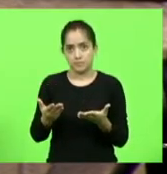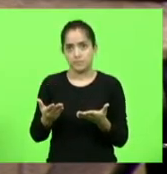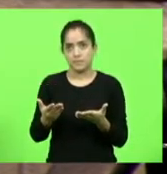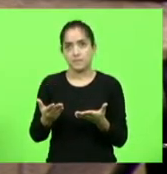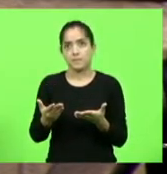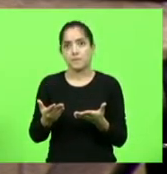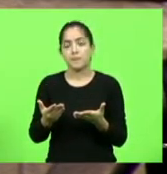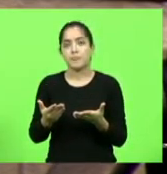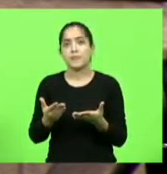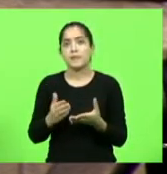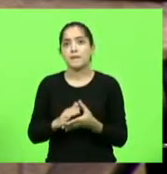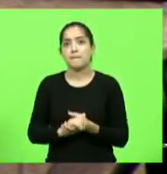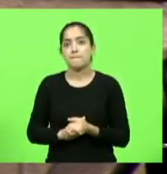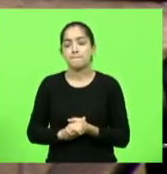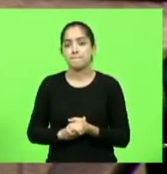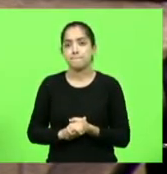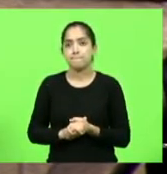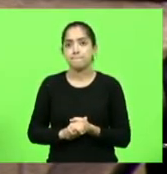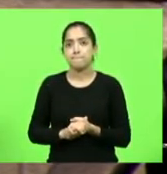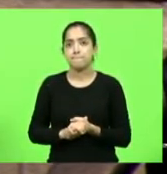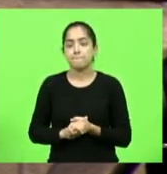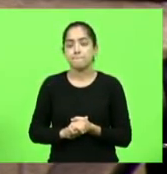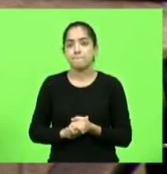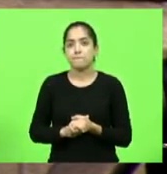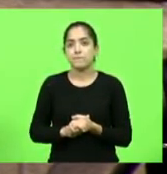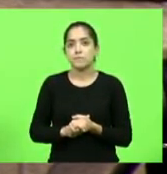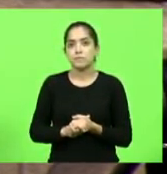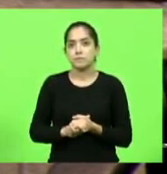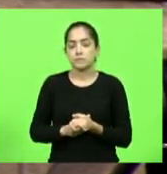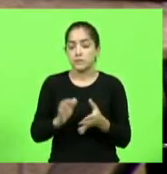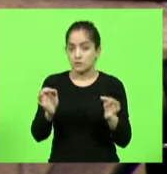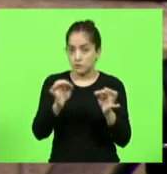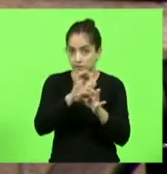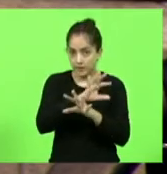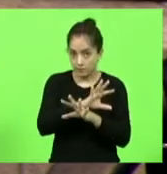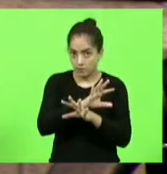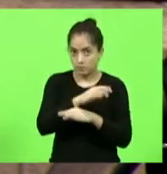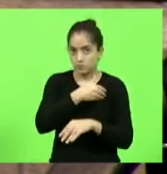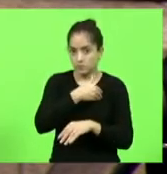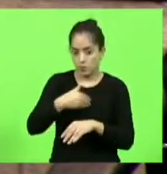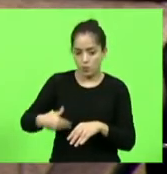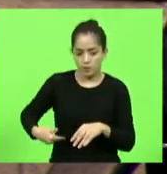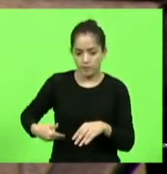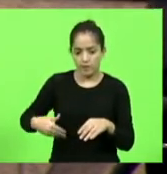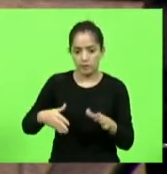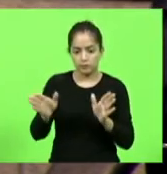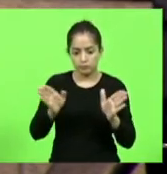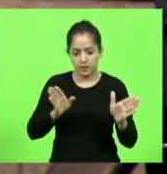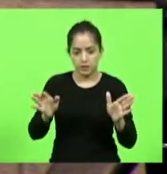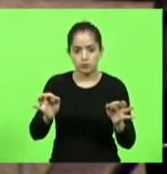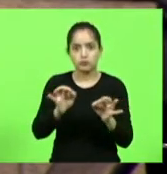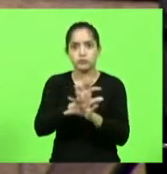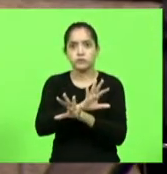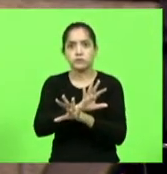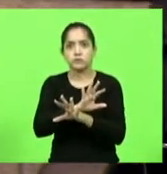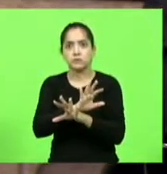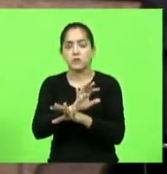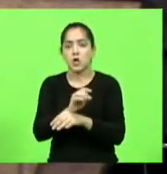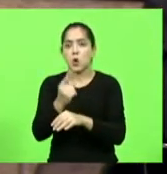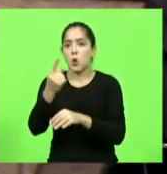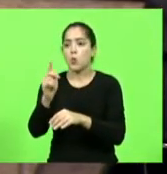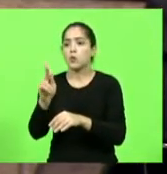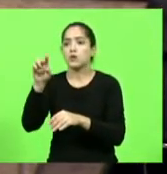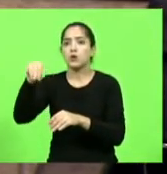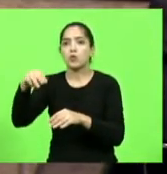deputado. Obrigado, presidente. Você vai terminar o seu governo e não vai ter 1 quilômetro